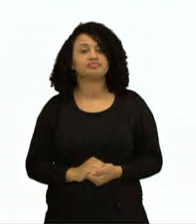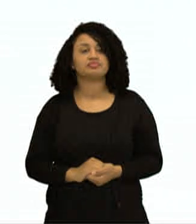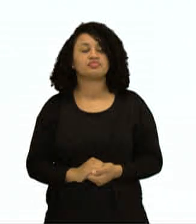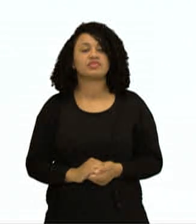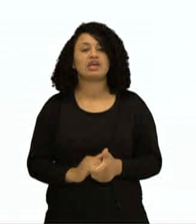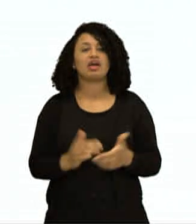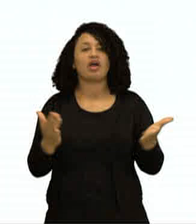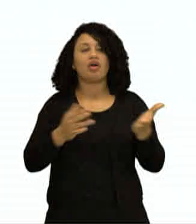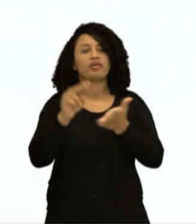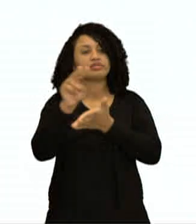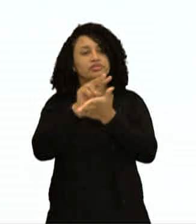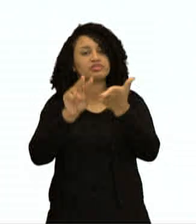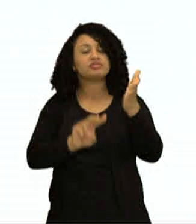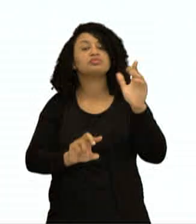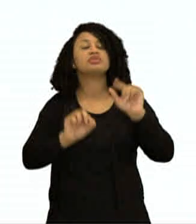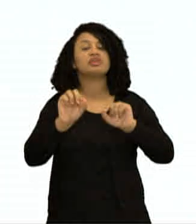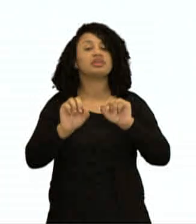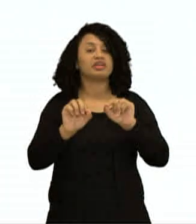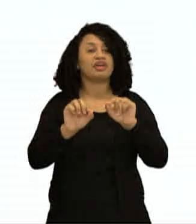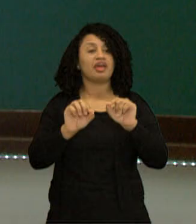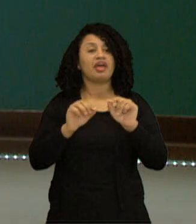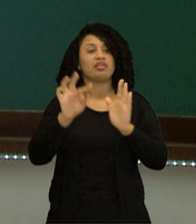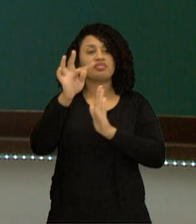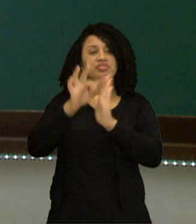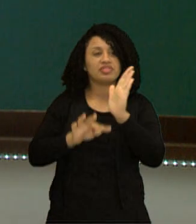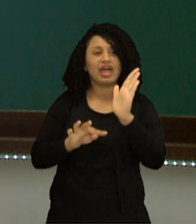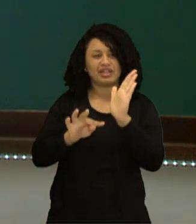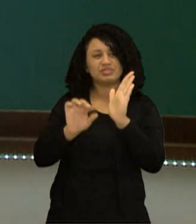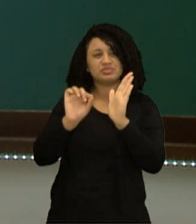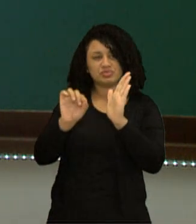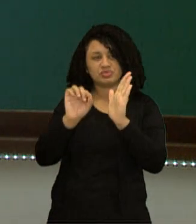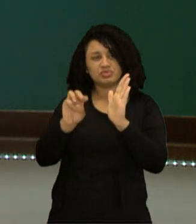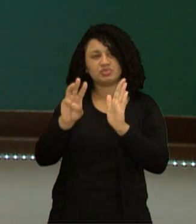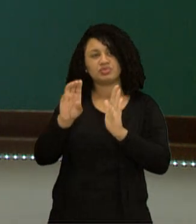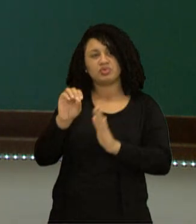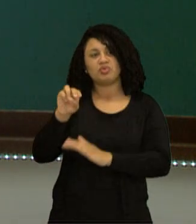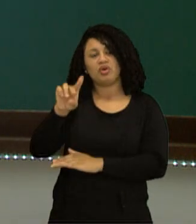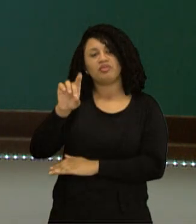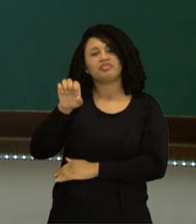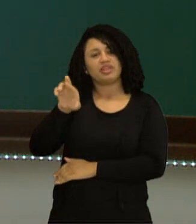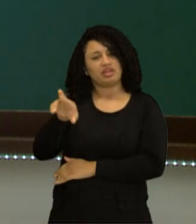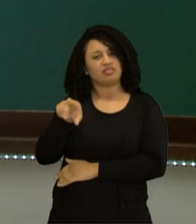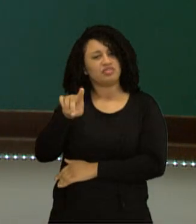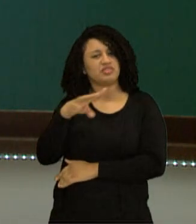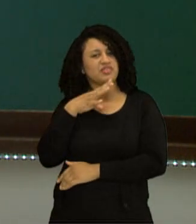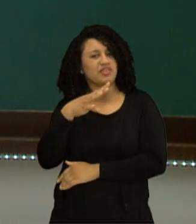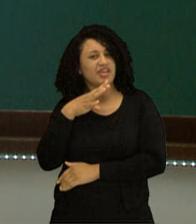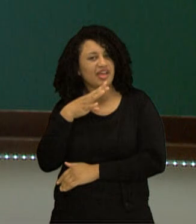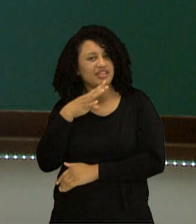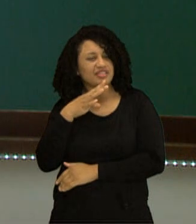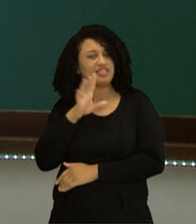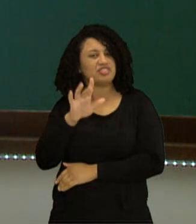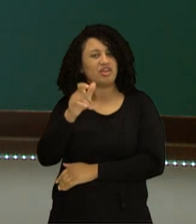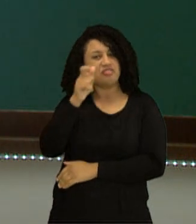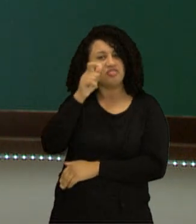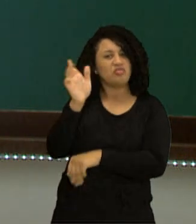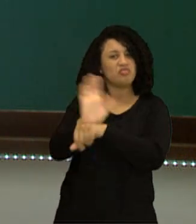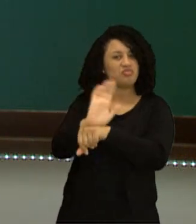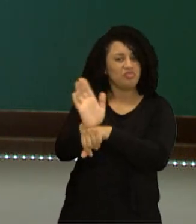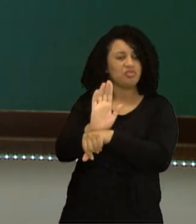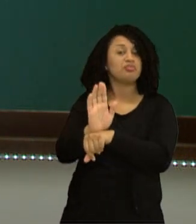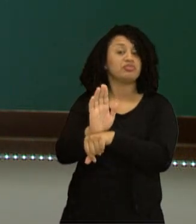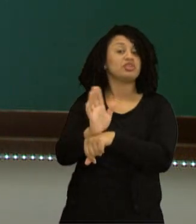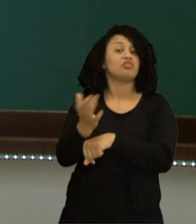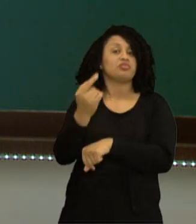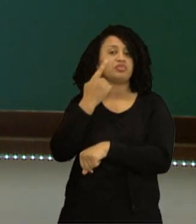Vamos dar uma lida sobre Wonder. Você conhece essa obra? Já leu? Já assistiu o filme? Então, olha ali